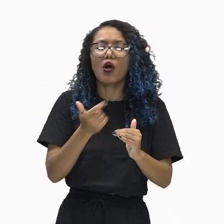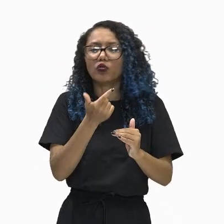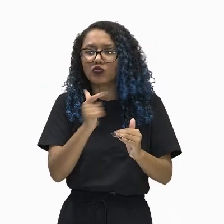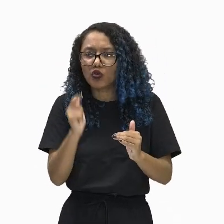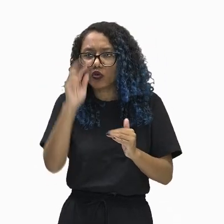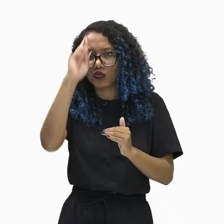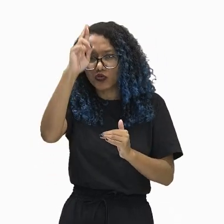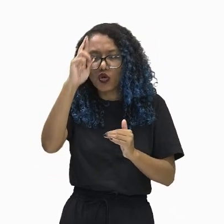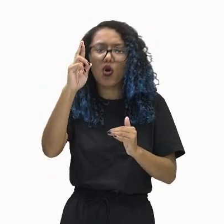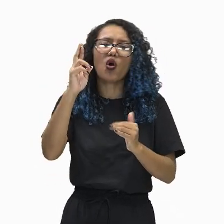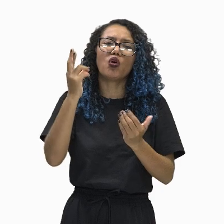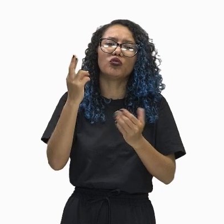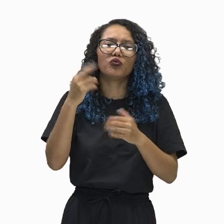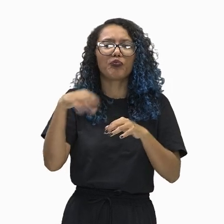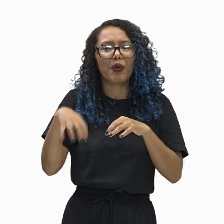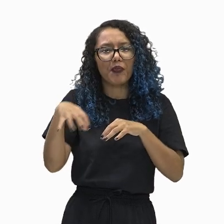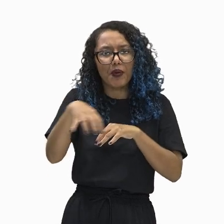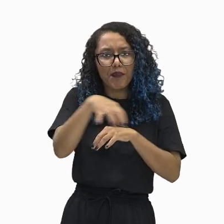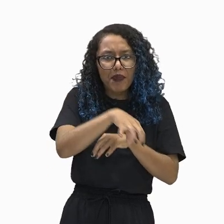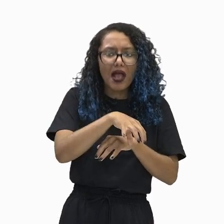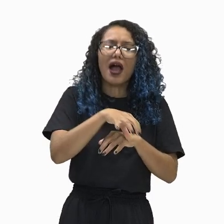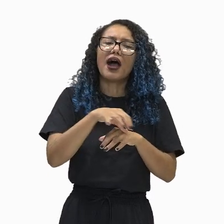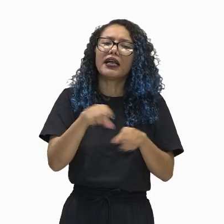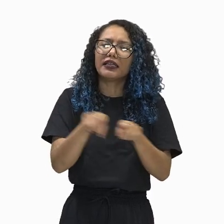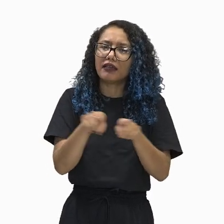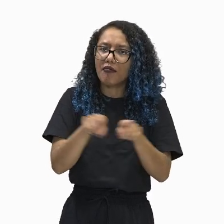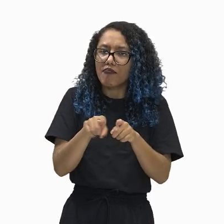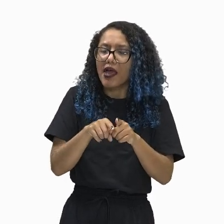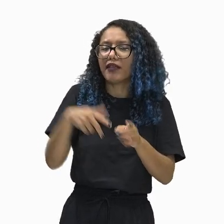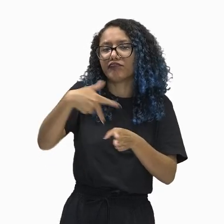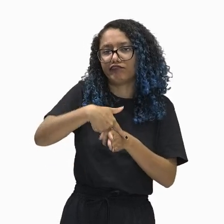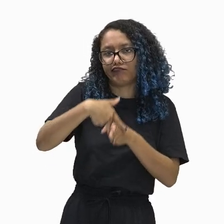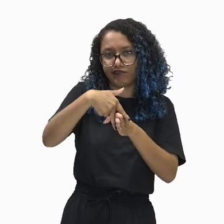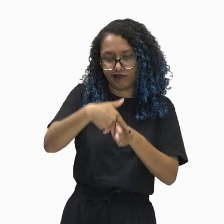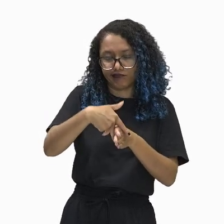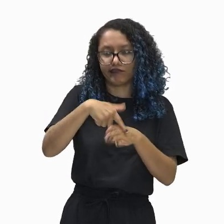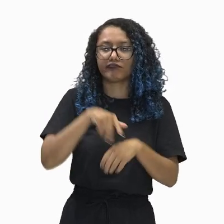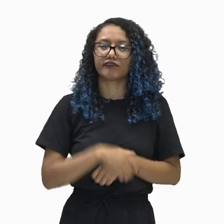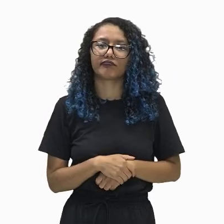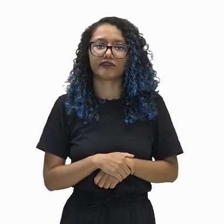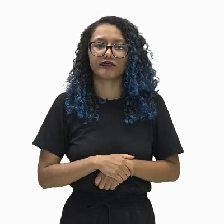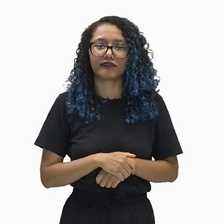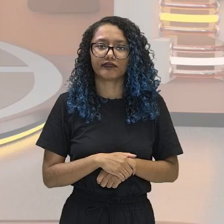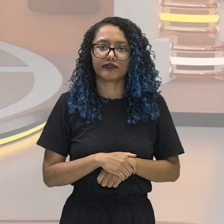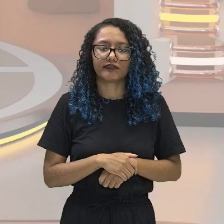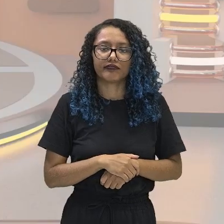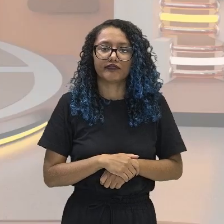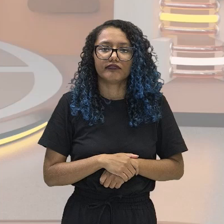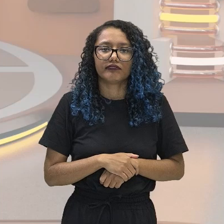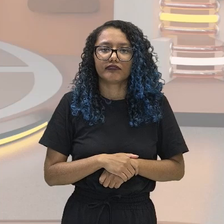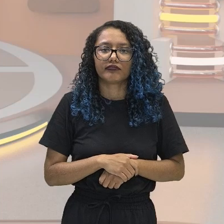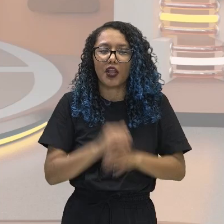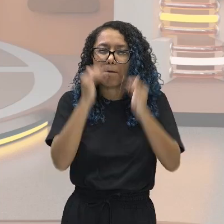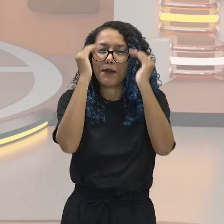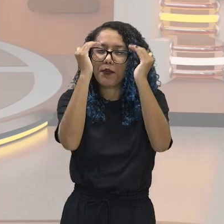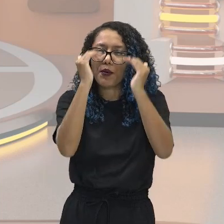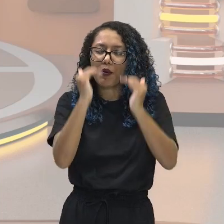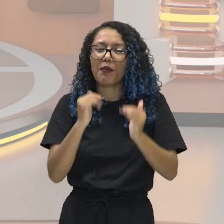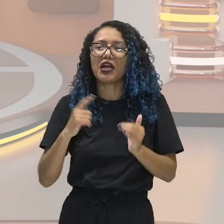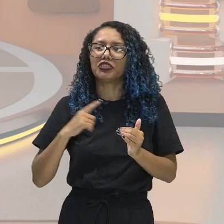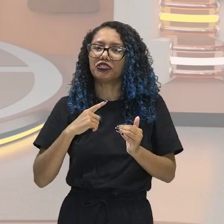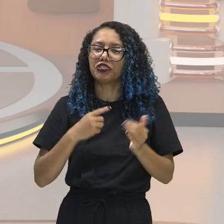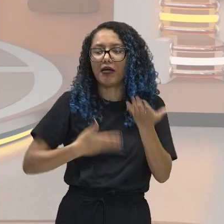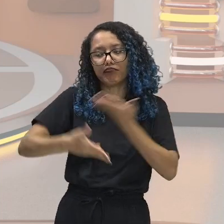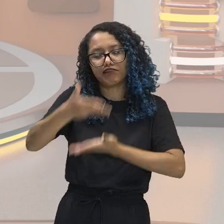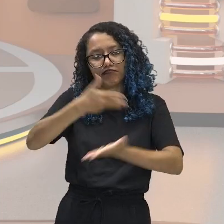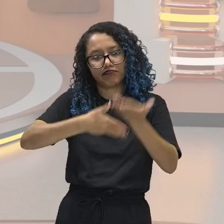e abaixo os cavaleiros. Gente, existia um vínculo entre a nobreza que era justamente esses laços de